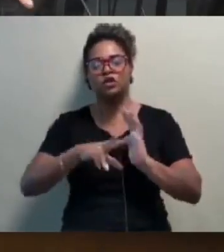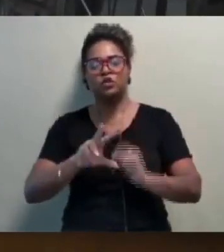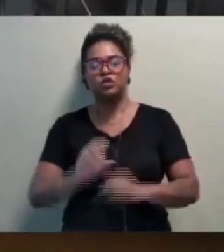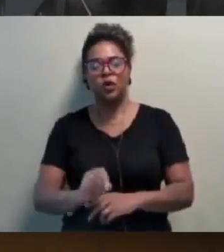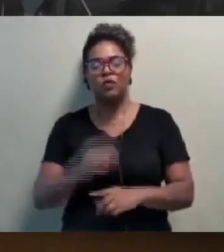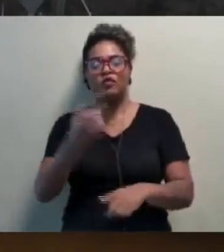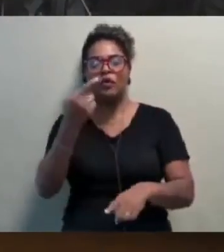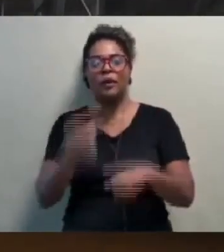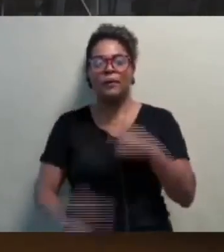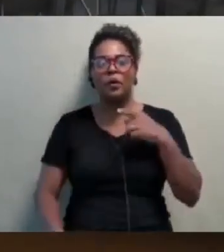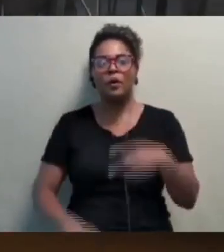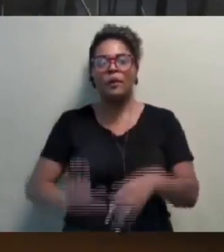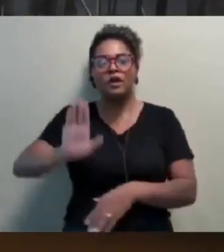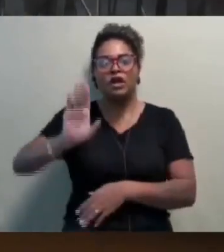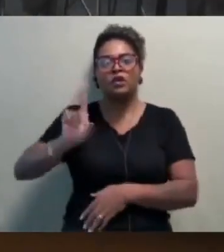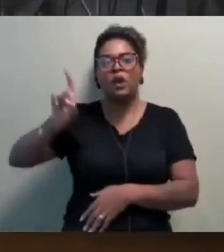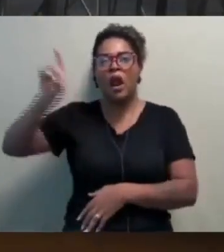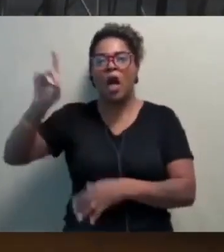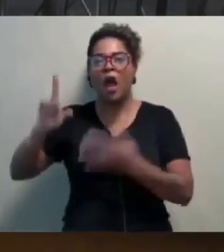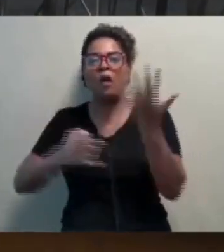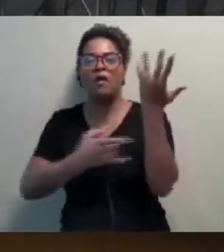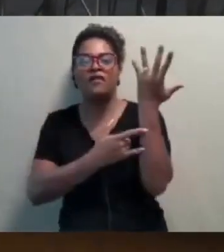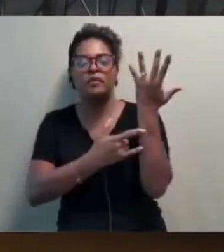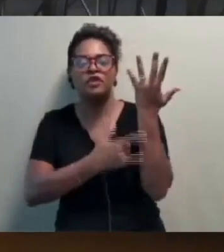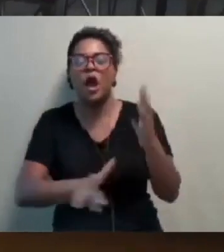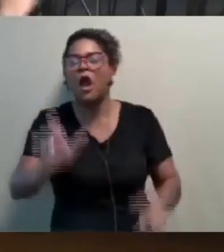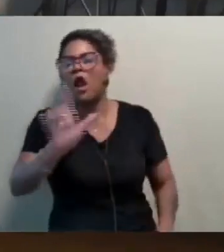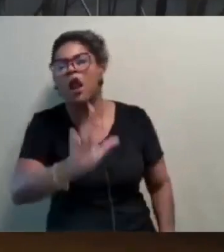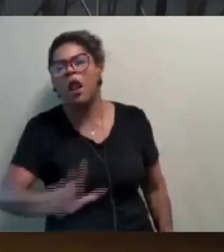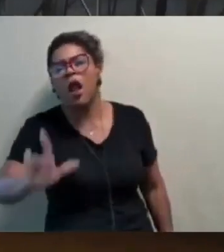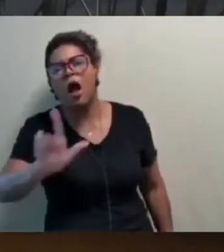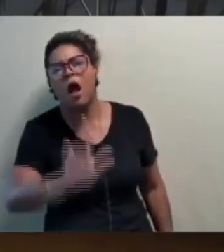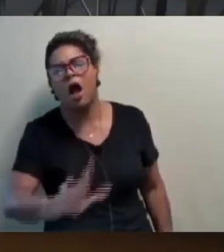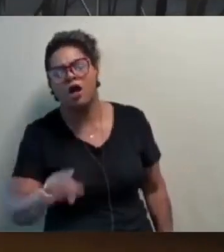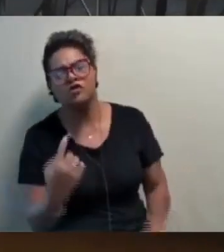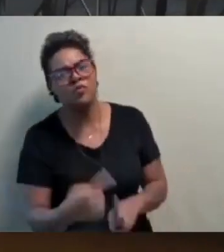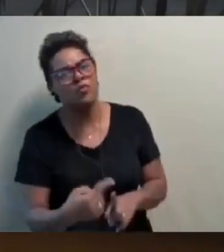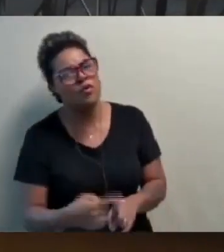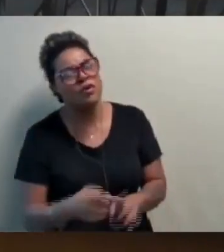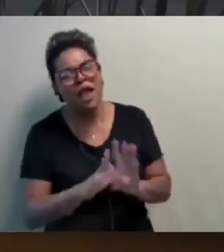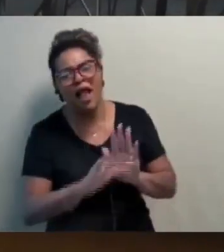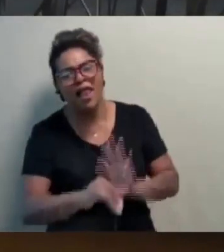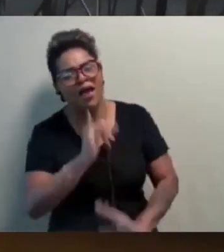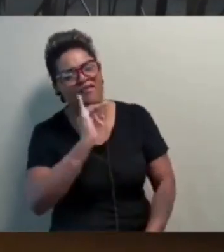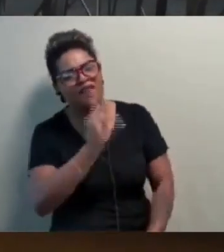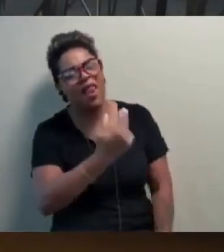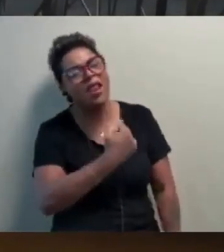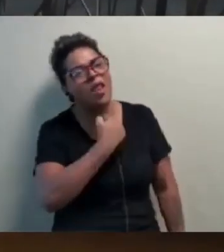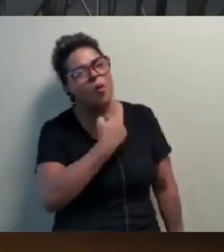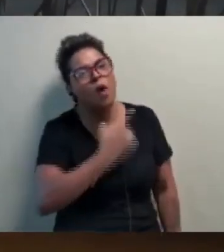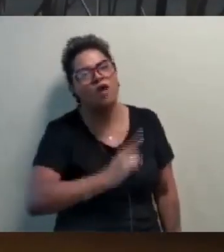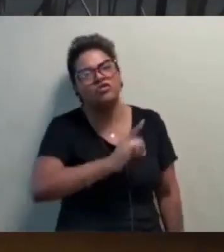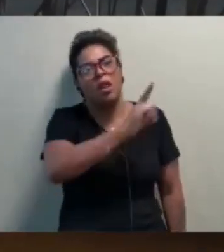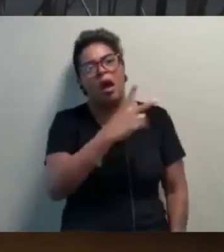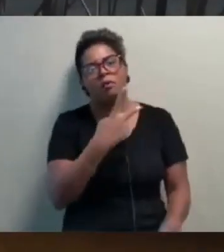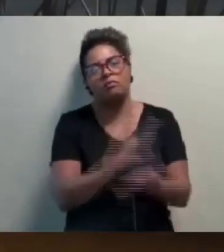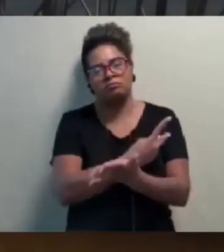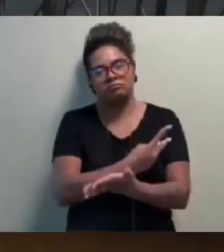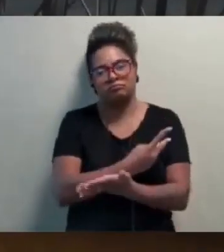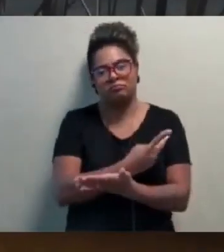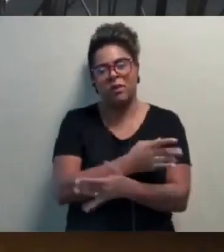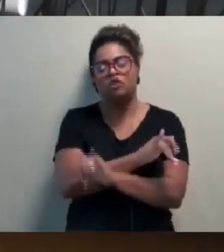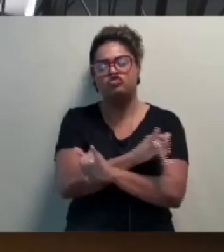UFMG. Claro, porque com base na lei não pode ser feito lá. Então, digo para os meus colegas aqui do Partido